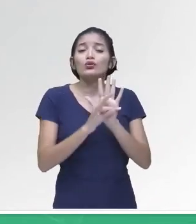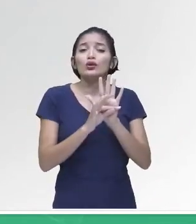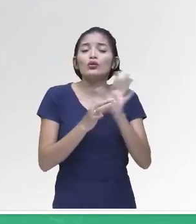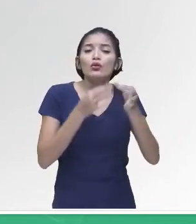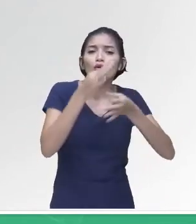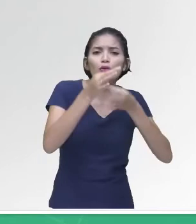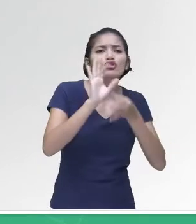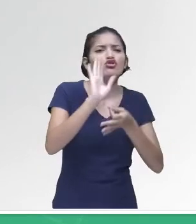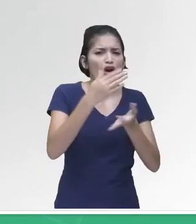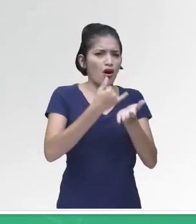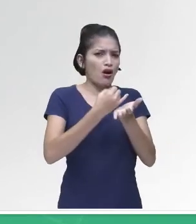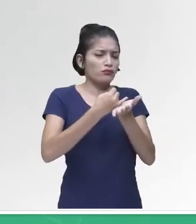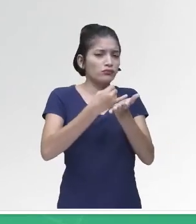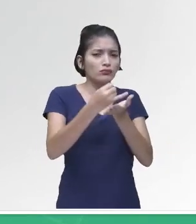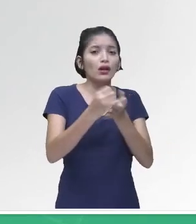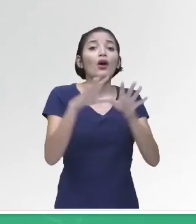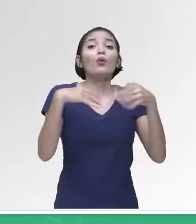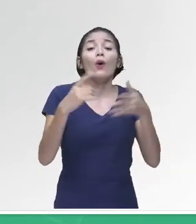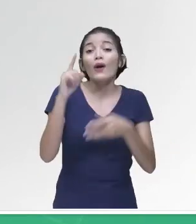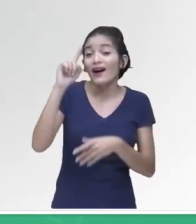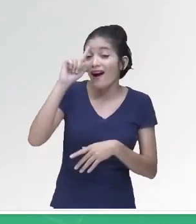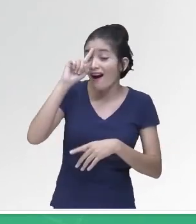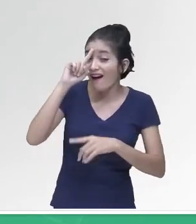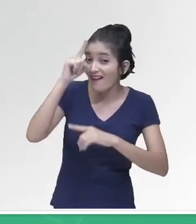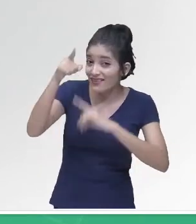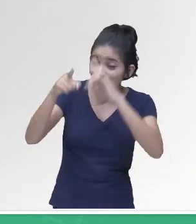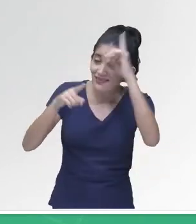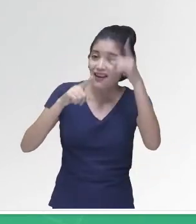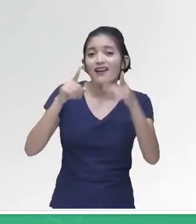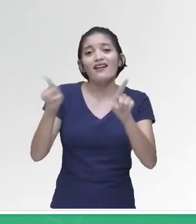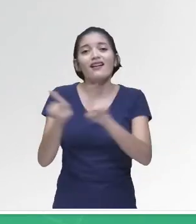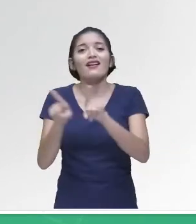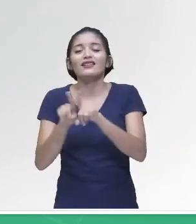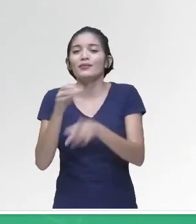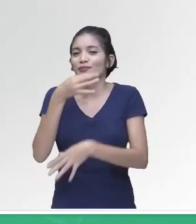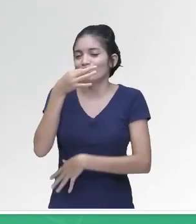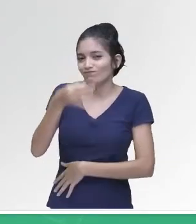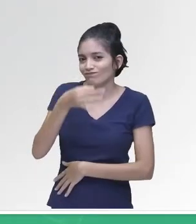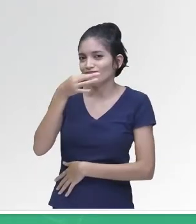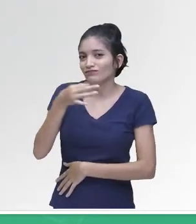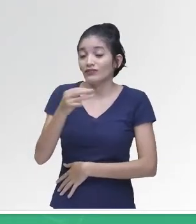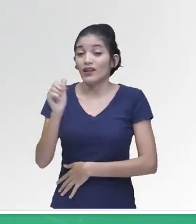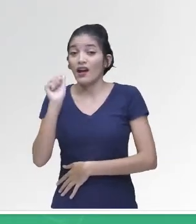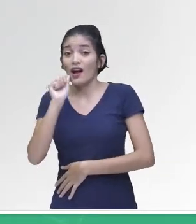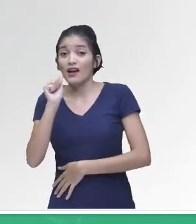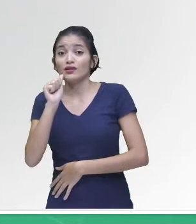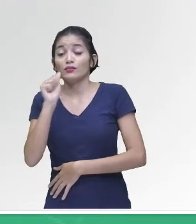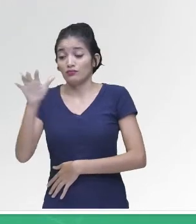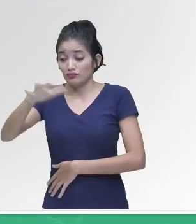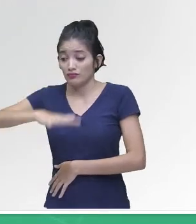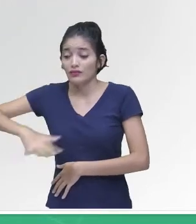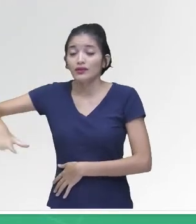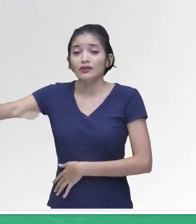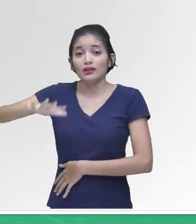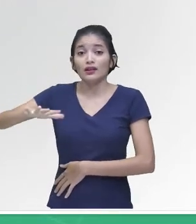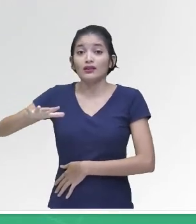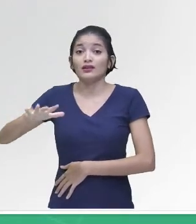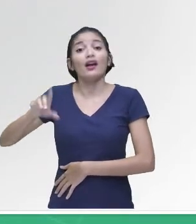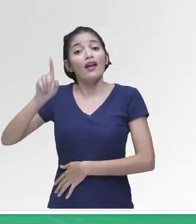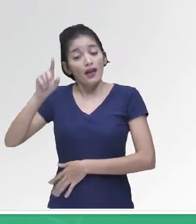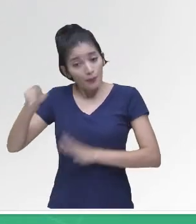na introdução qual é essa tese, qual é essa sua opinião. Ele está dizendo aqui, as mulheres são alvo. Esta é a opinião